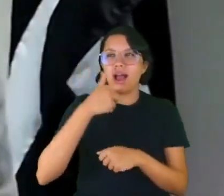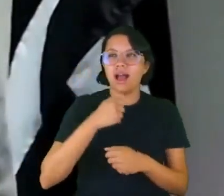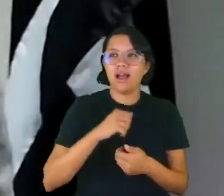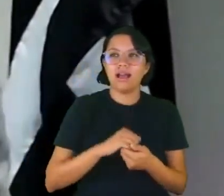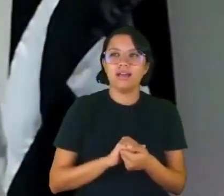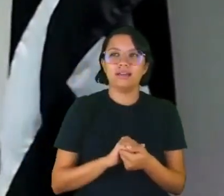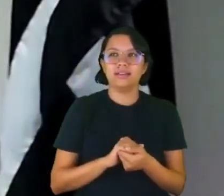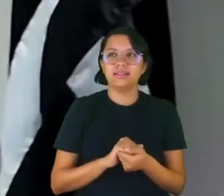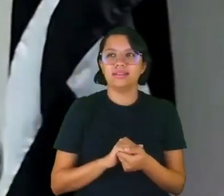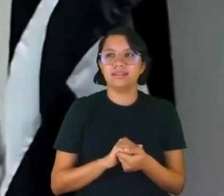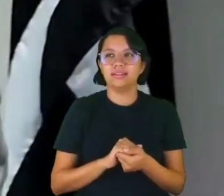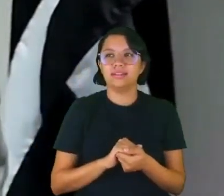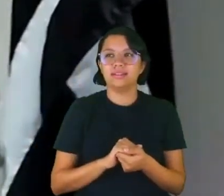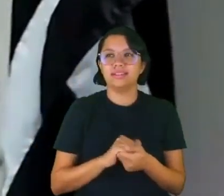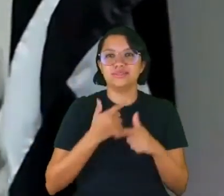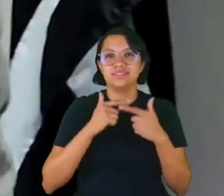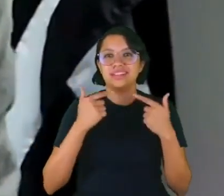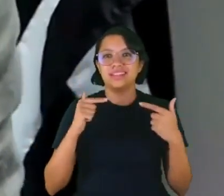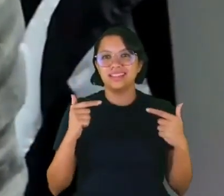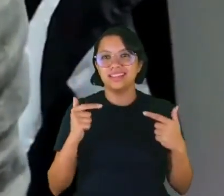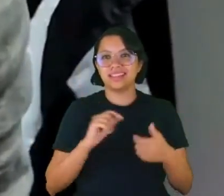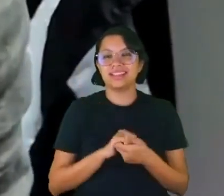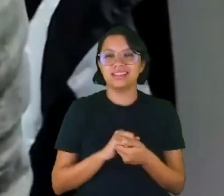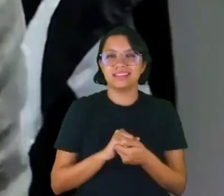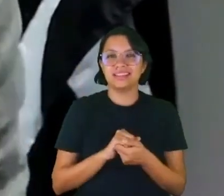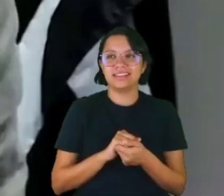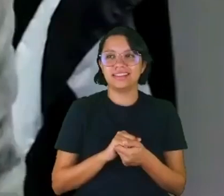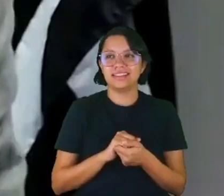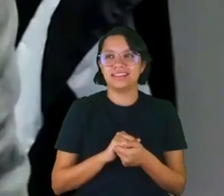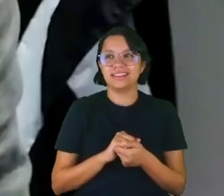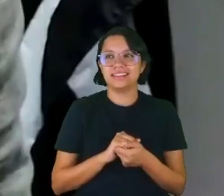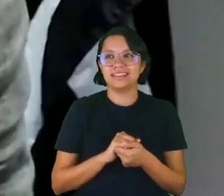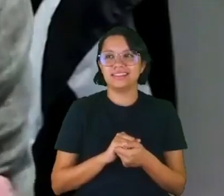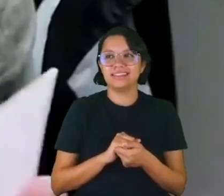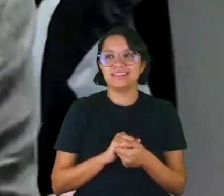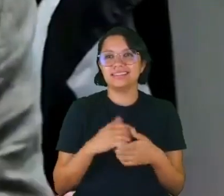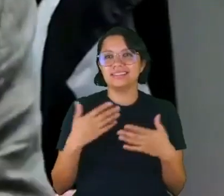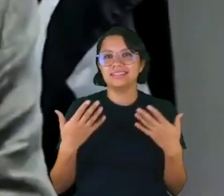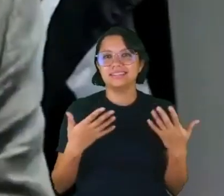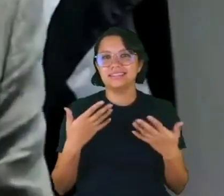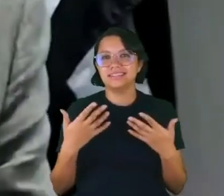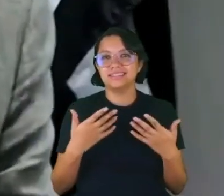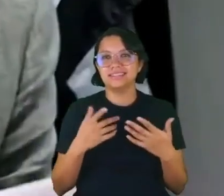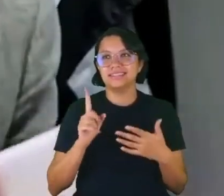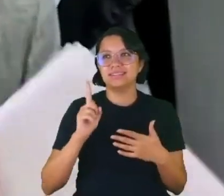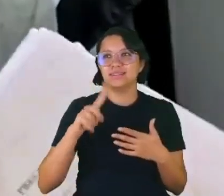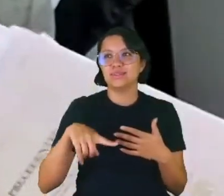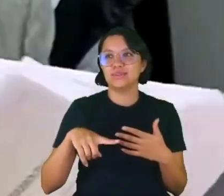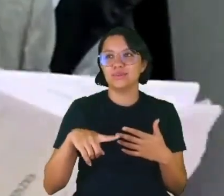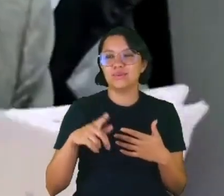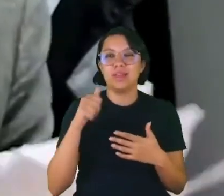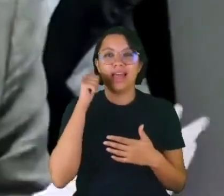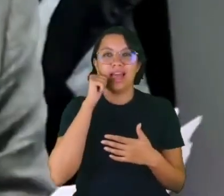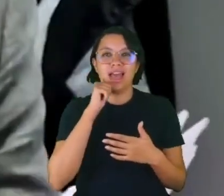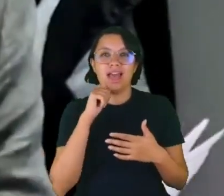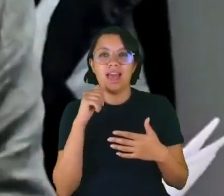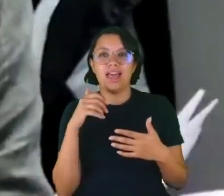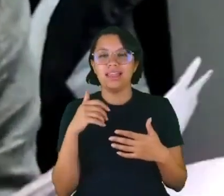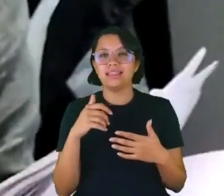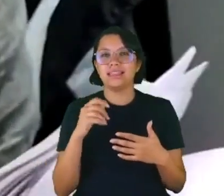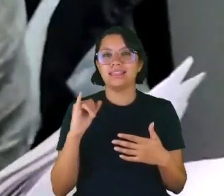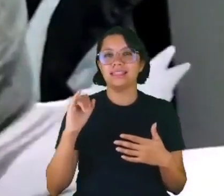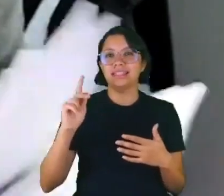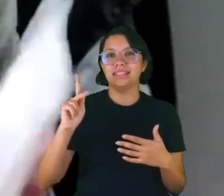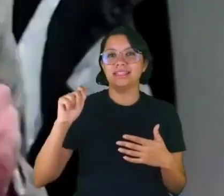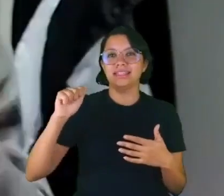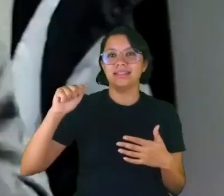Não é a garota de Ipanema, não está ferindo direito autoral algum, né? Pelo amor de Deus. Mas é bonita a